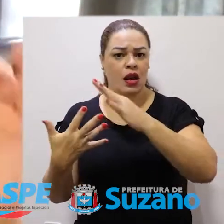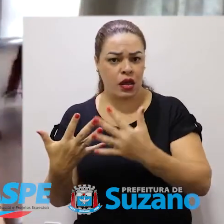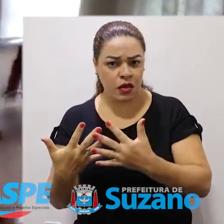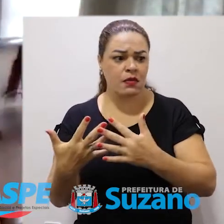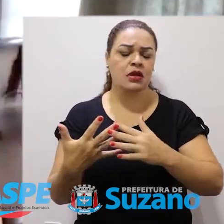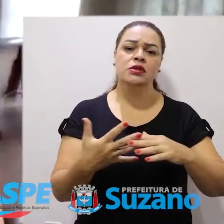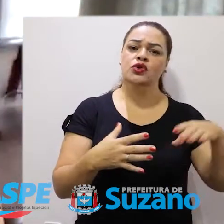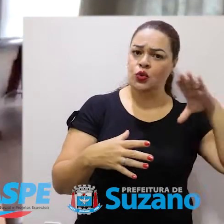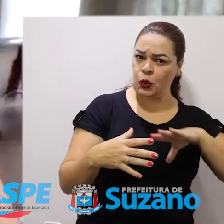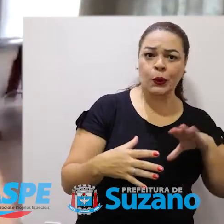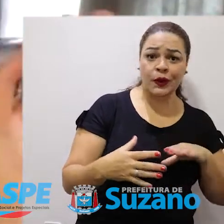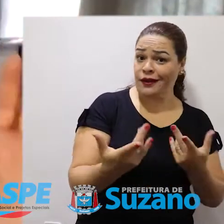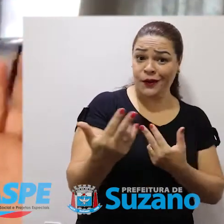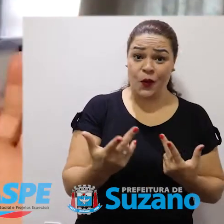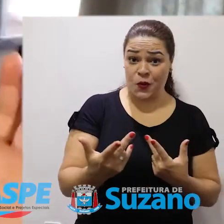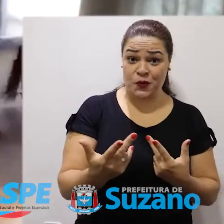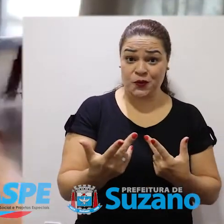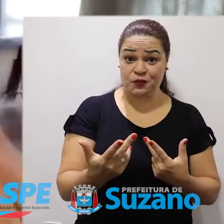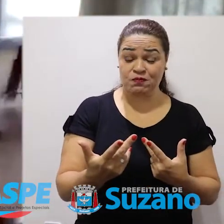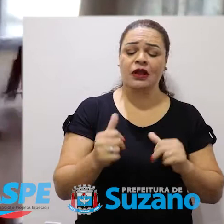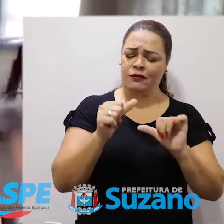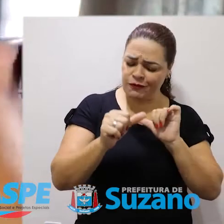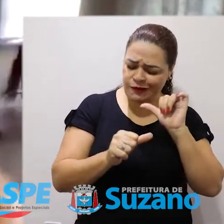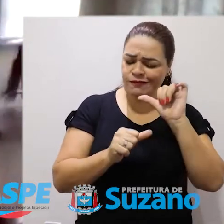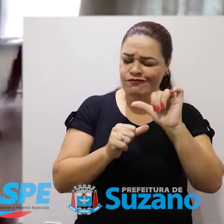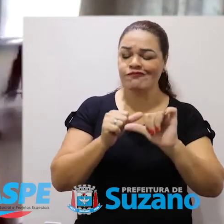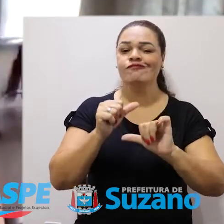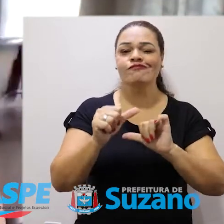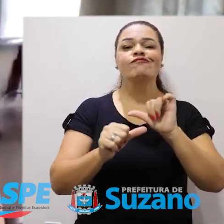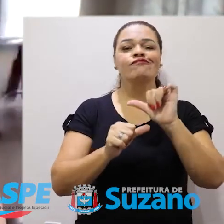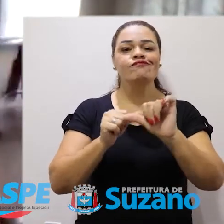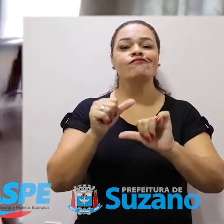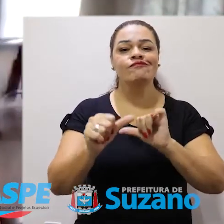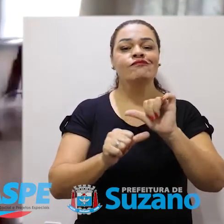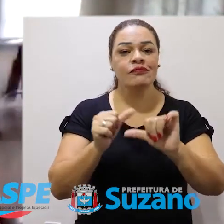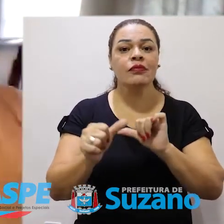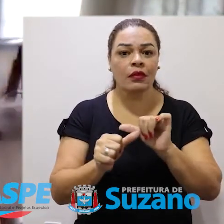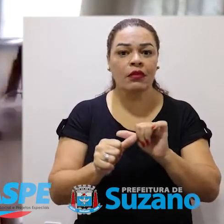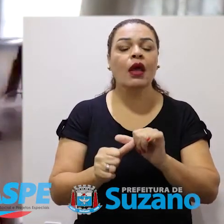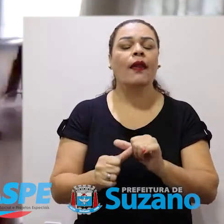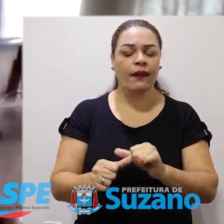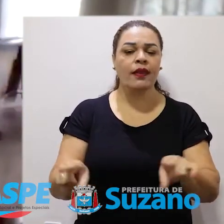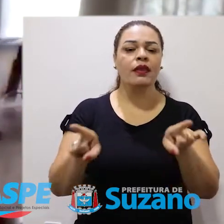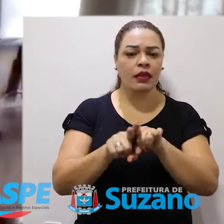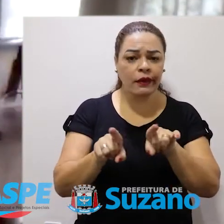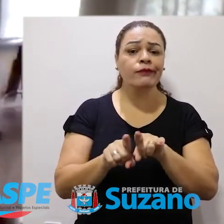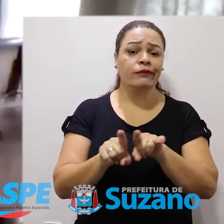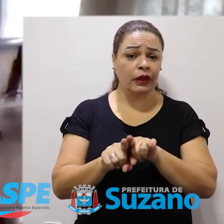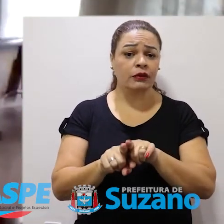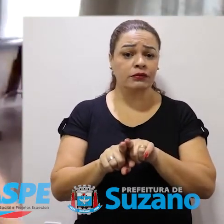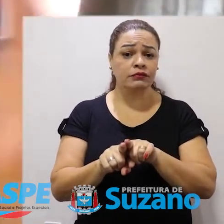pronta. A gente também está passando por várias modificações, e a gente sempre passa por essas modificações também na língua portuguesa,